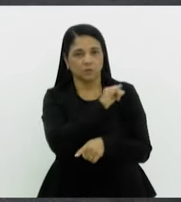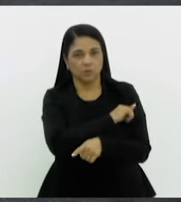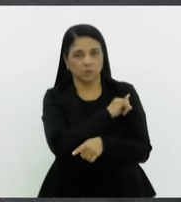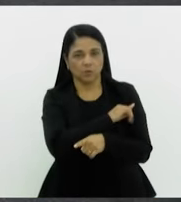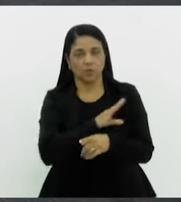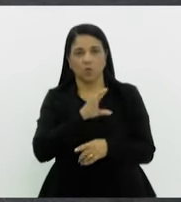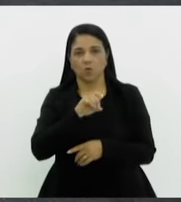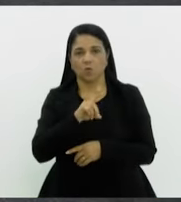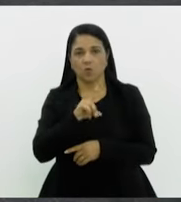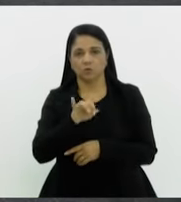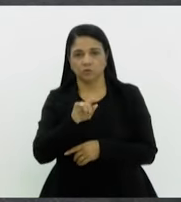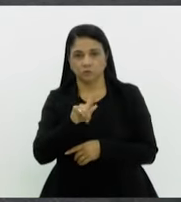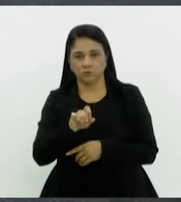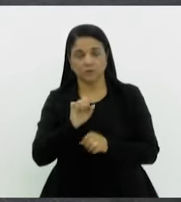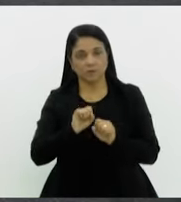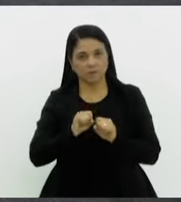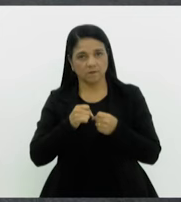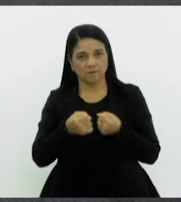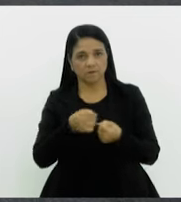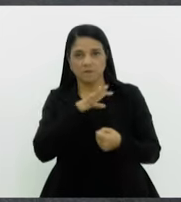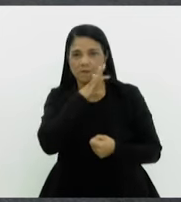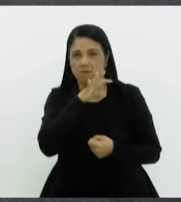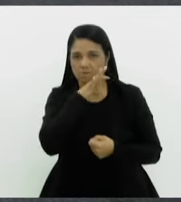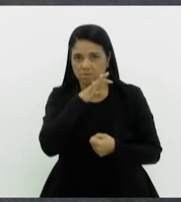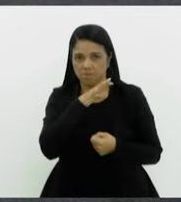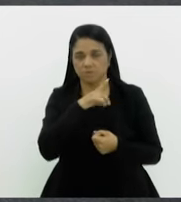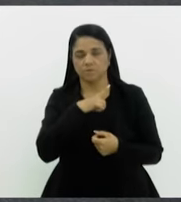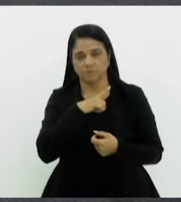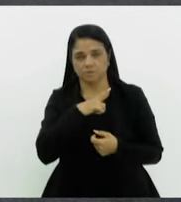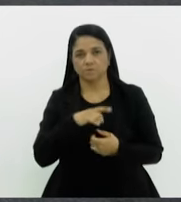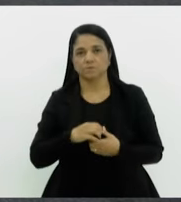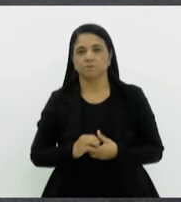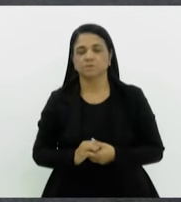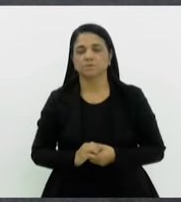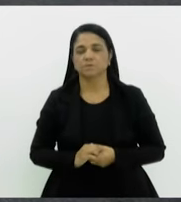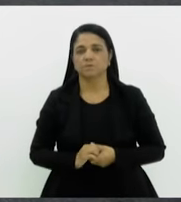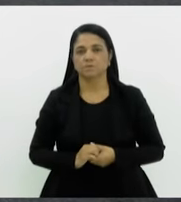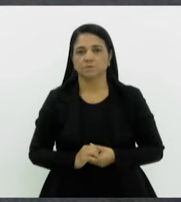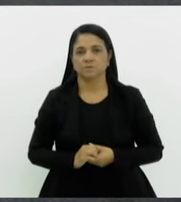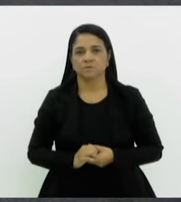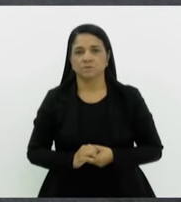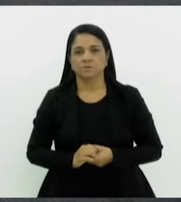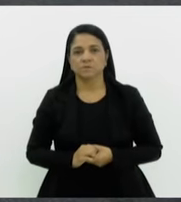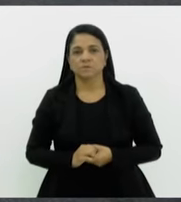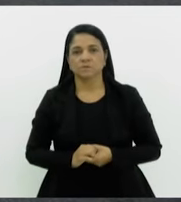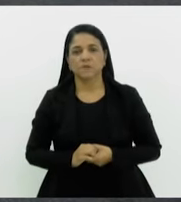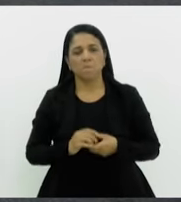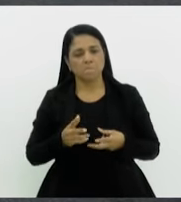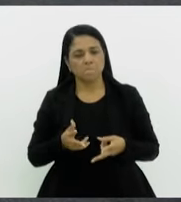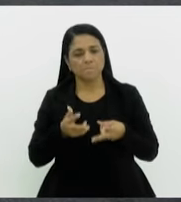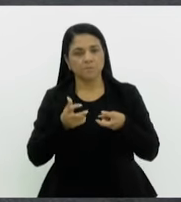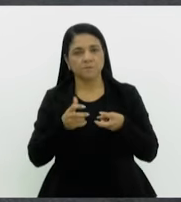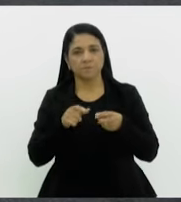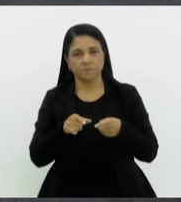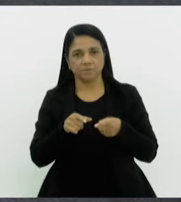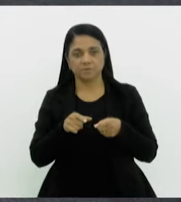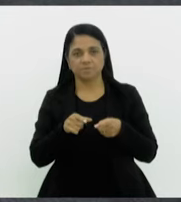código de defesa dos animais e nós vemos que, apesar